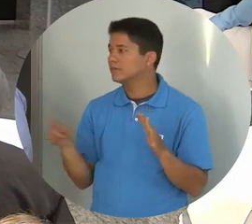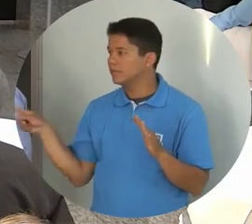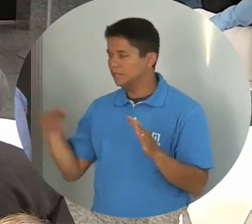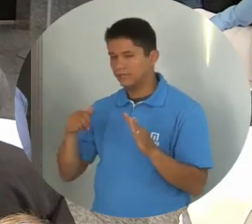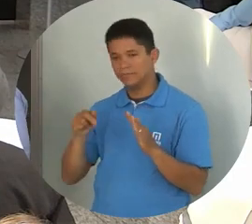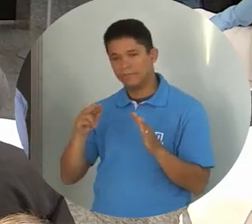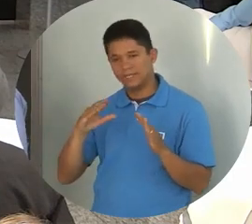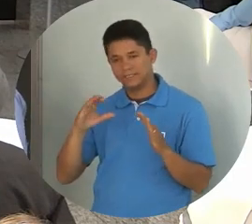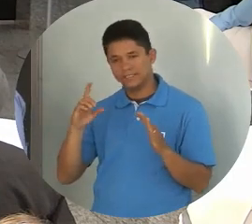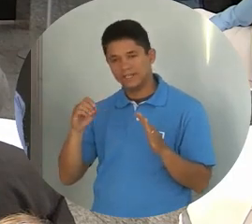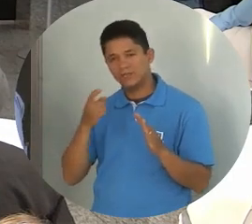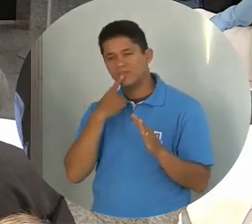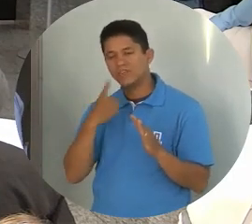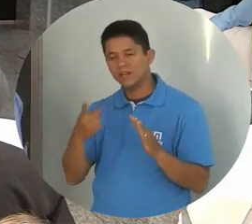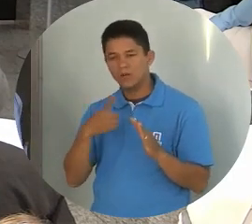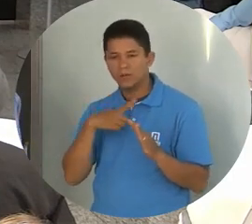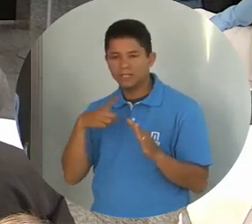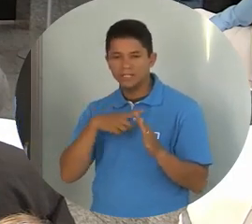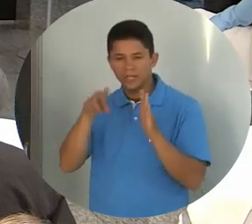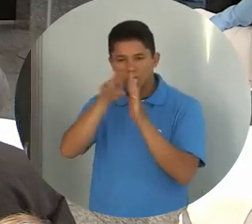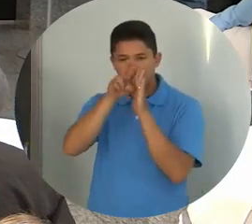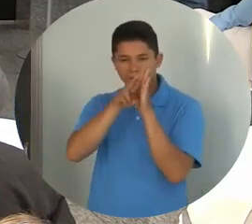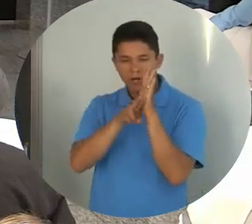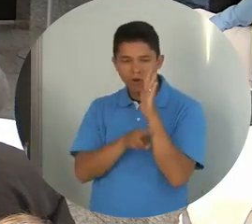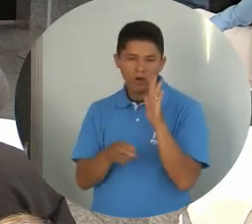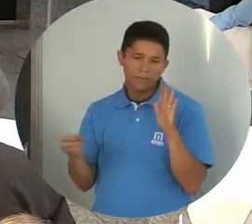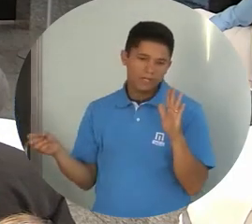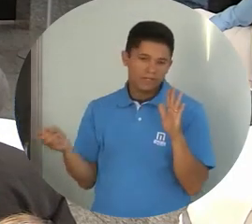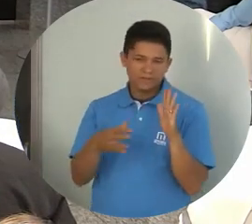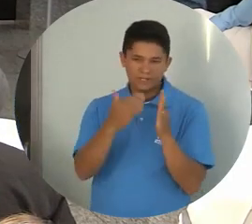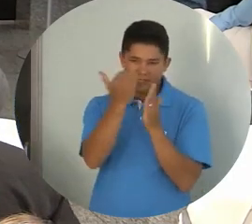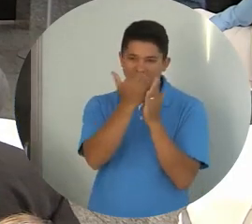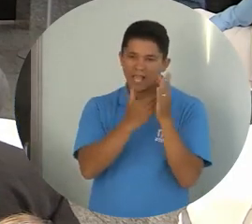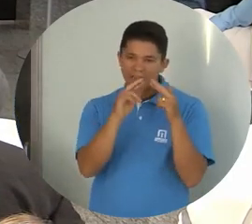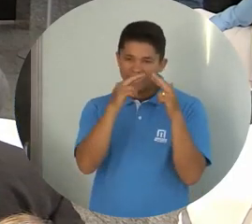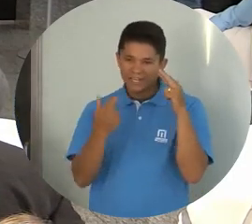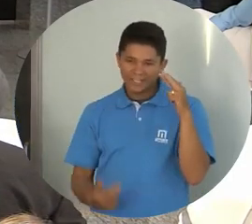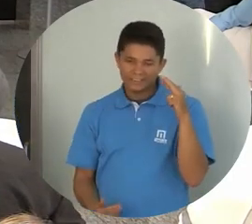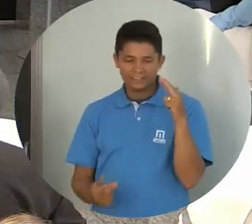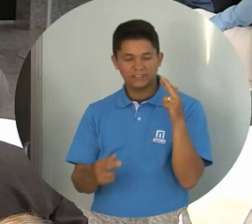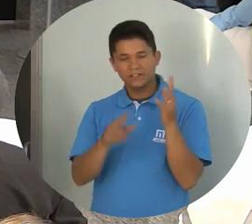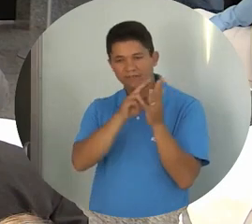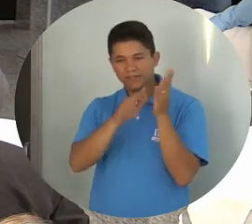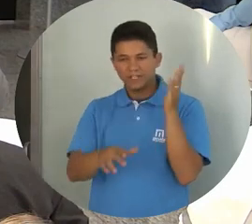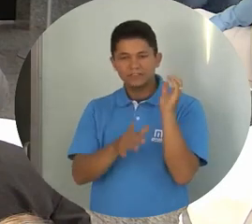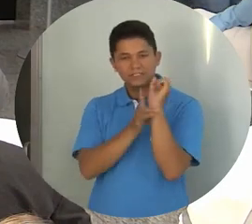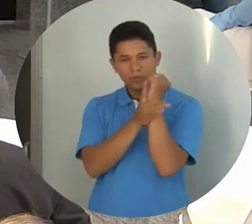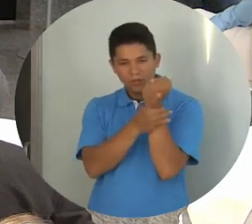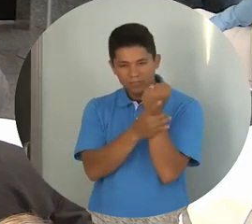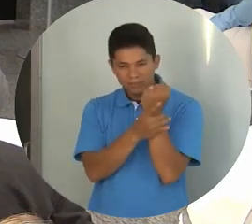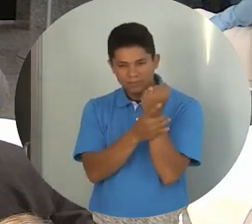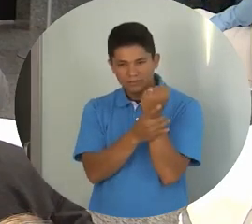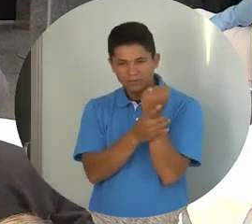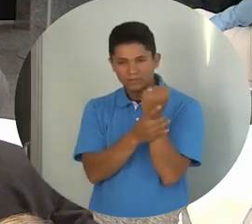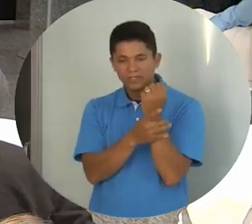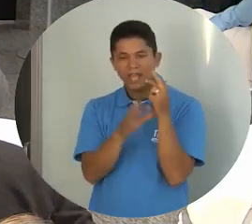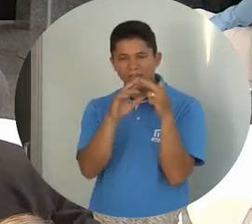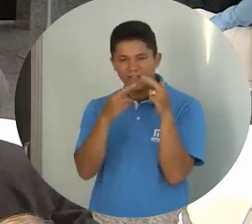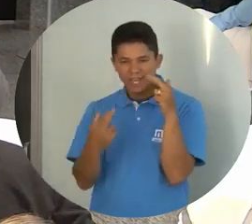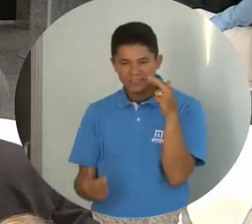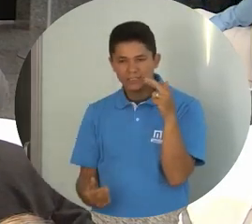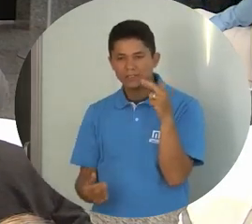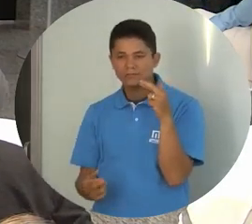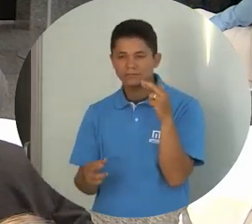vindo uma norma de referência com esses fatores de segurança. Não sei se talvez durante a construção desses